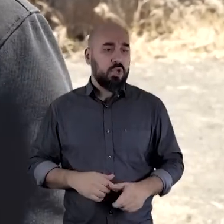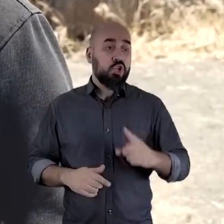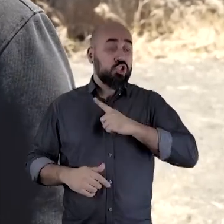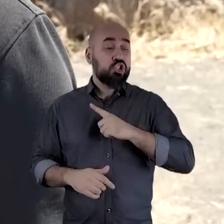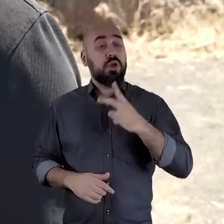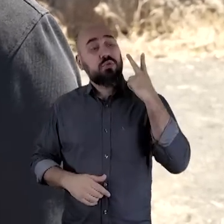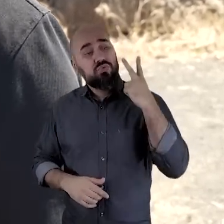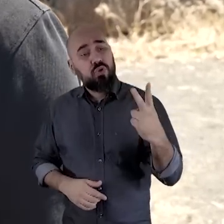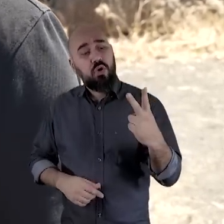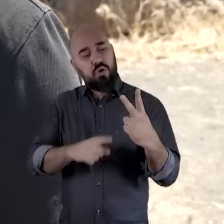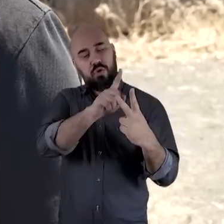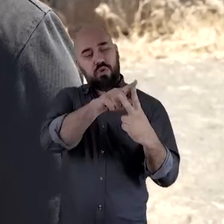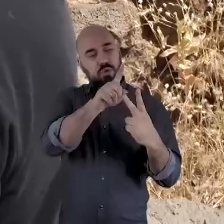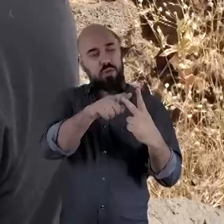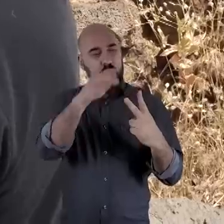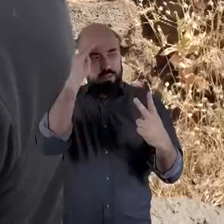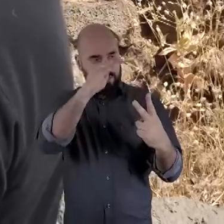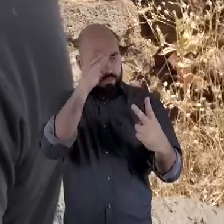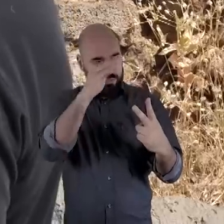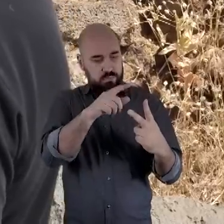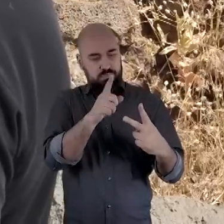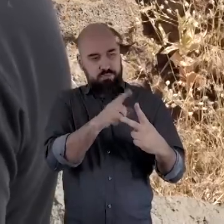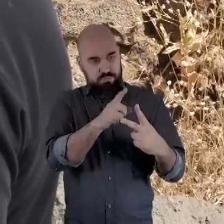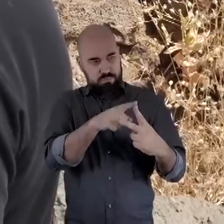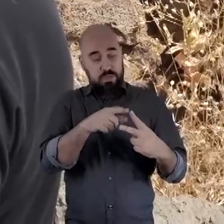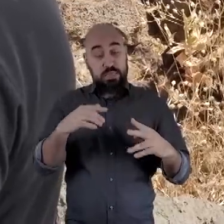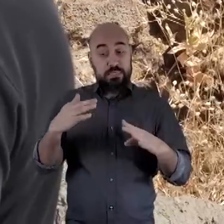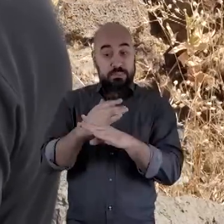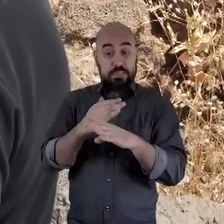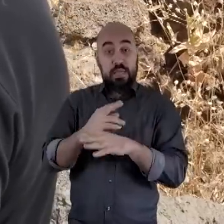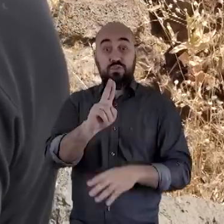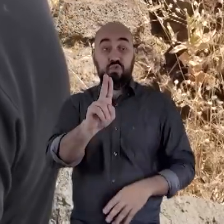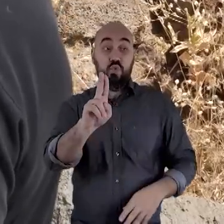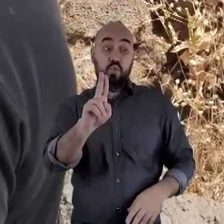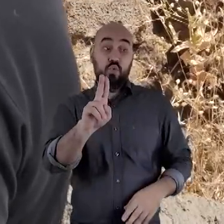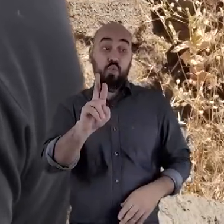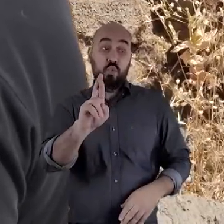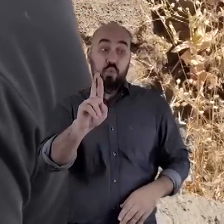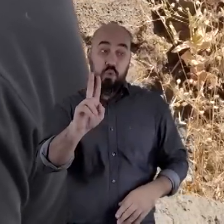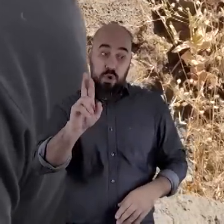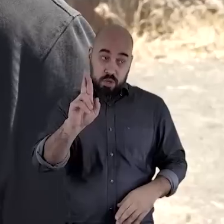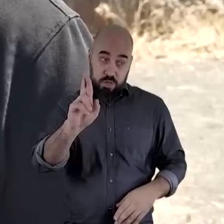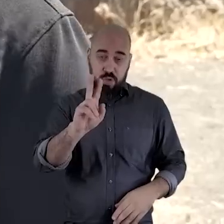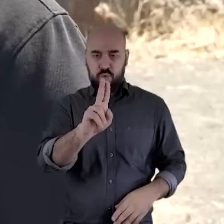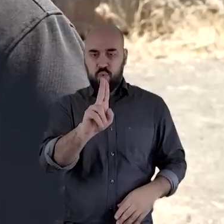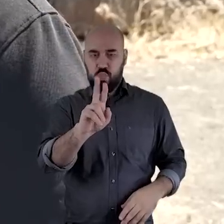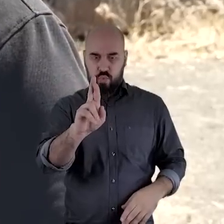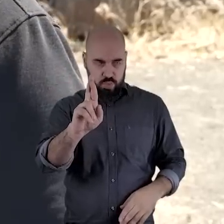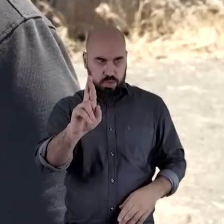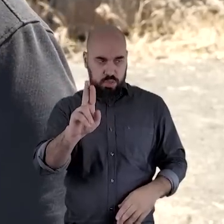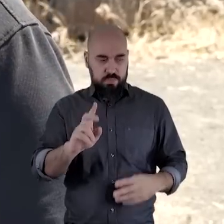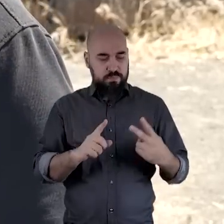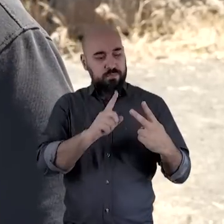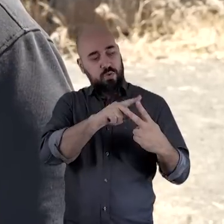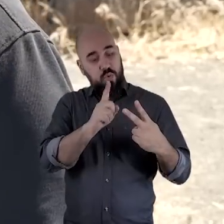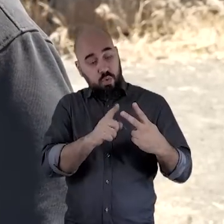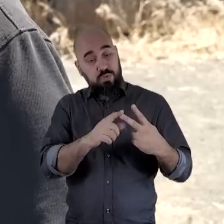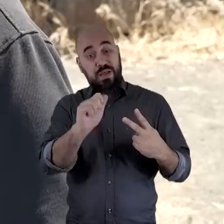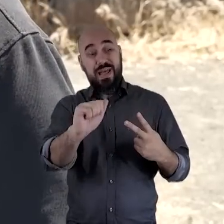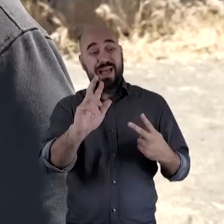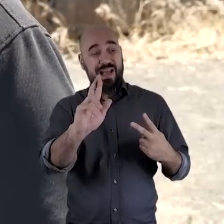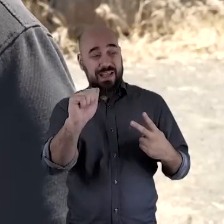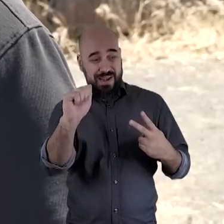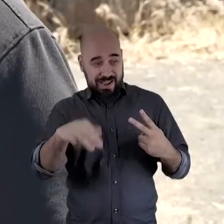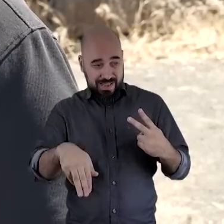2 centros de adoração. Um era na cidade de Ur, ao sul da Mesopotâmia, e o outro em